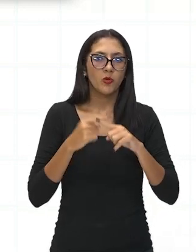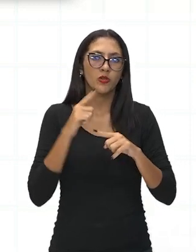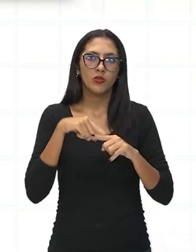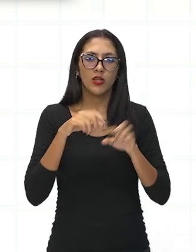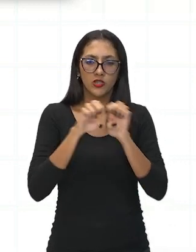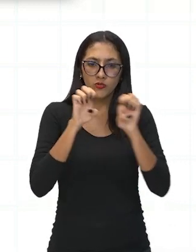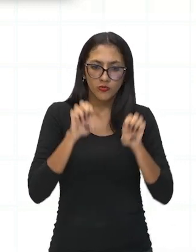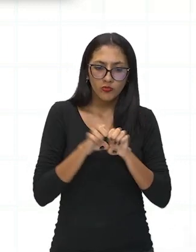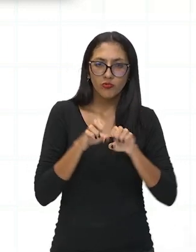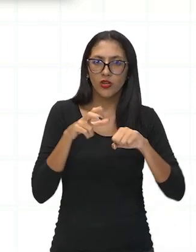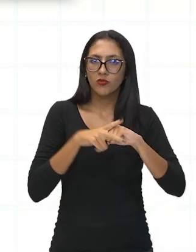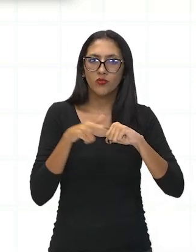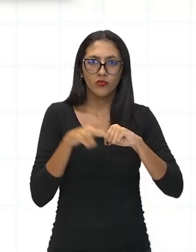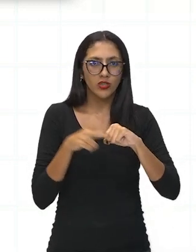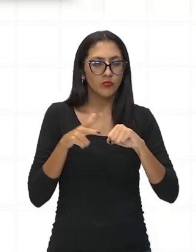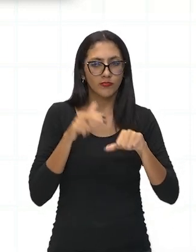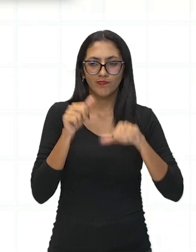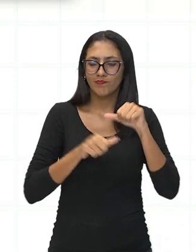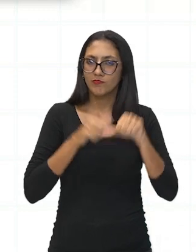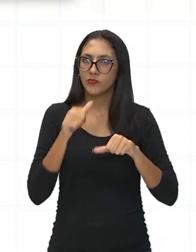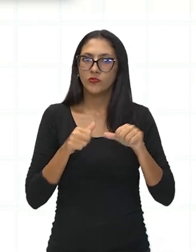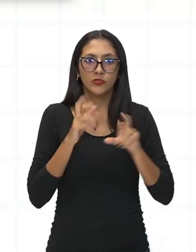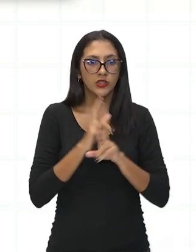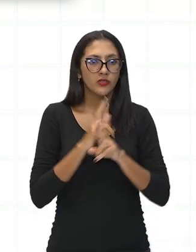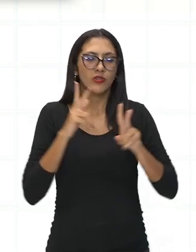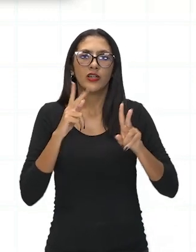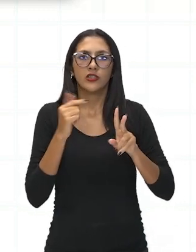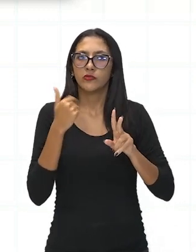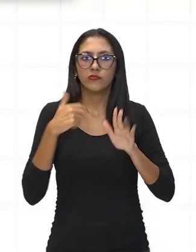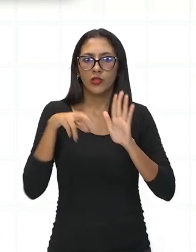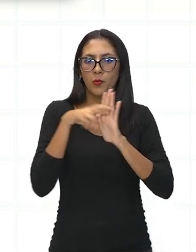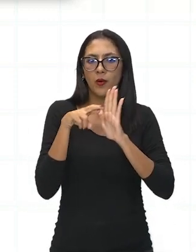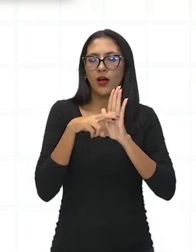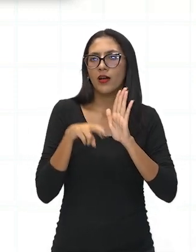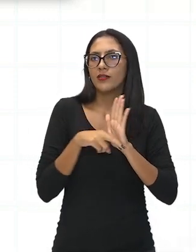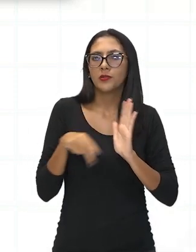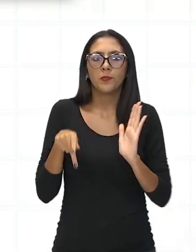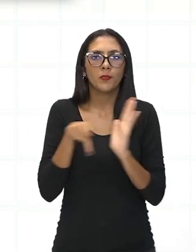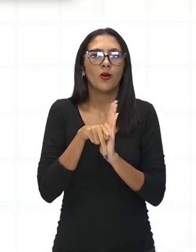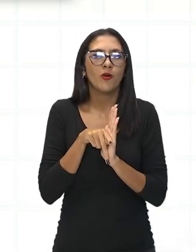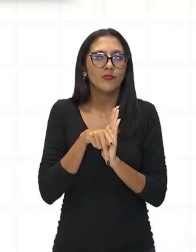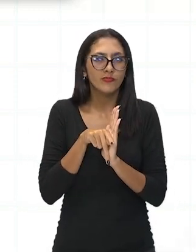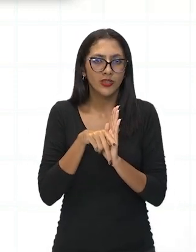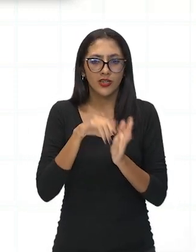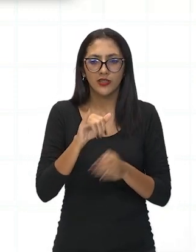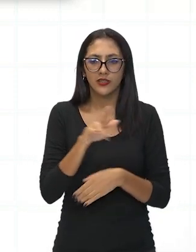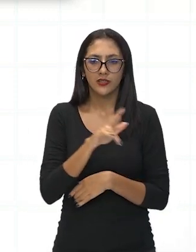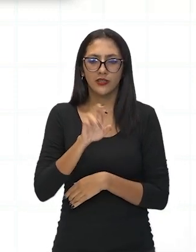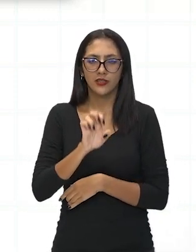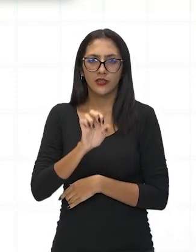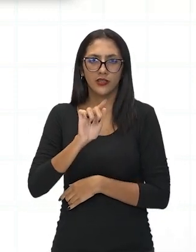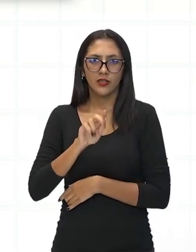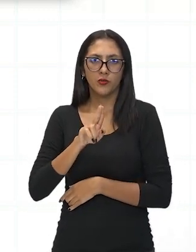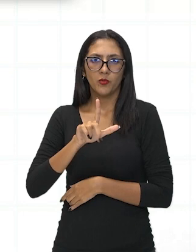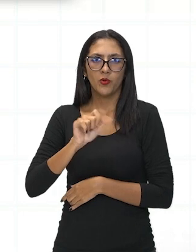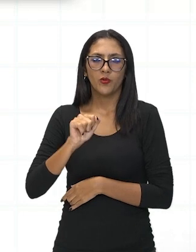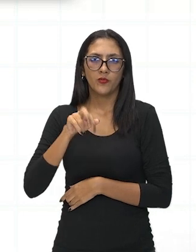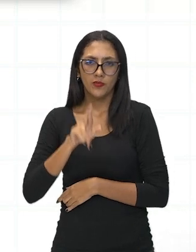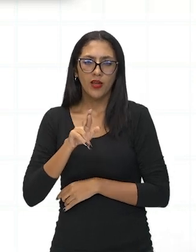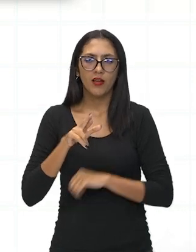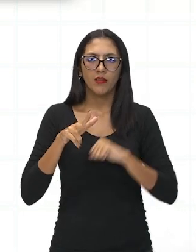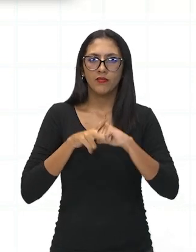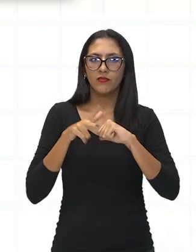que aprender, principalmente os verbos irregulares, que não tem uma regra. Aqui no caso dos